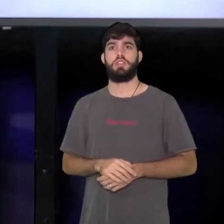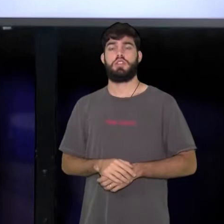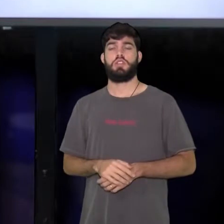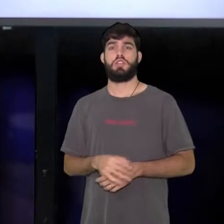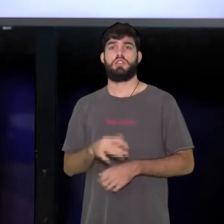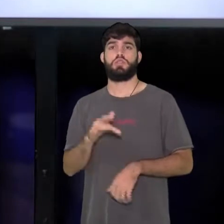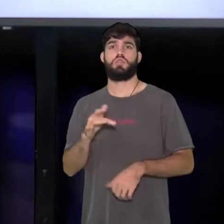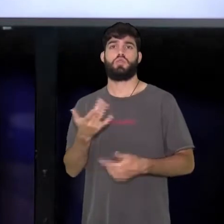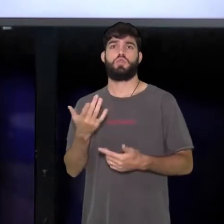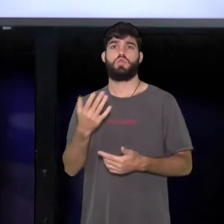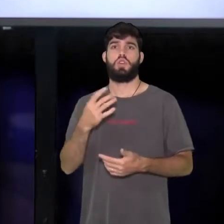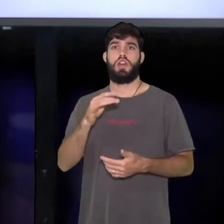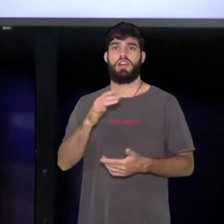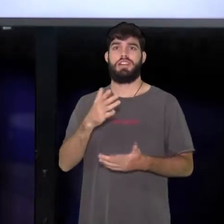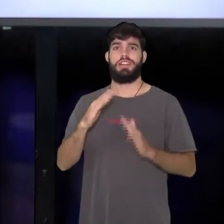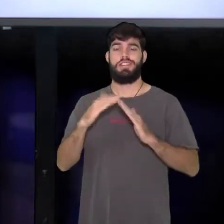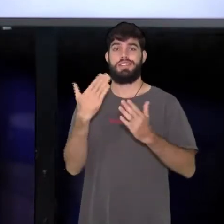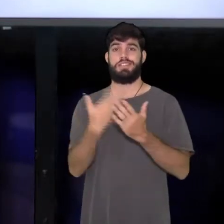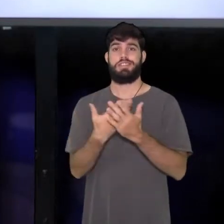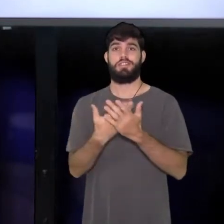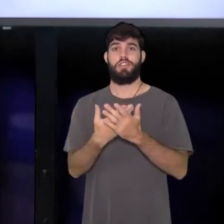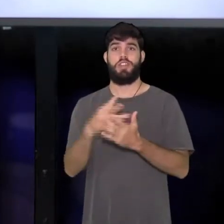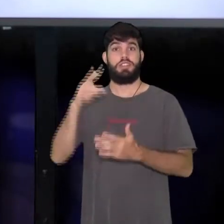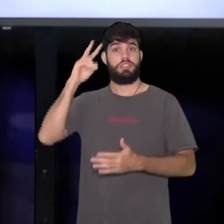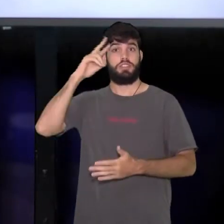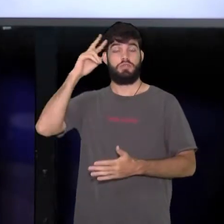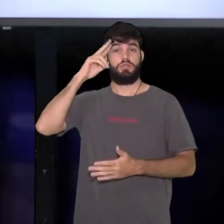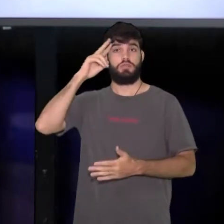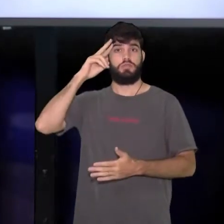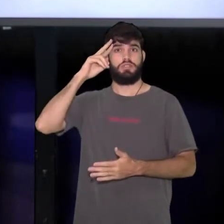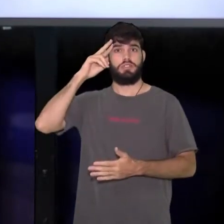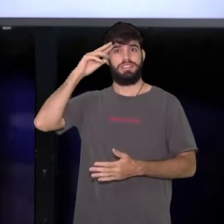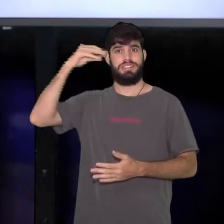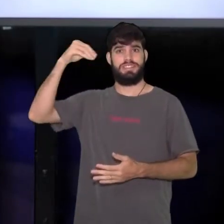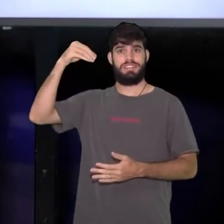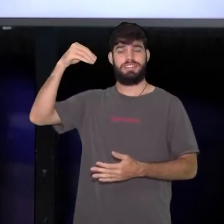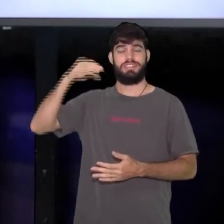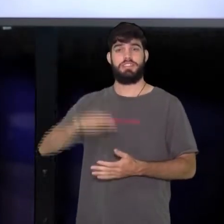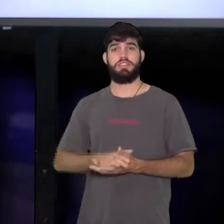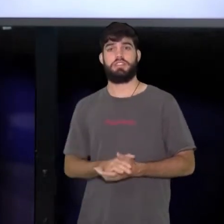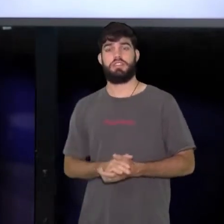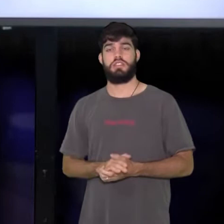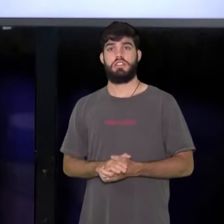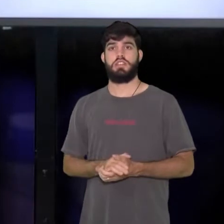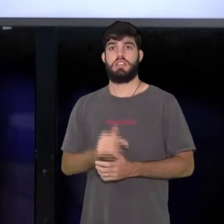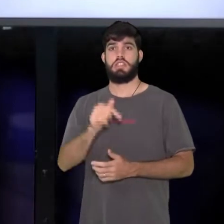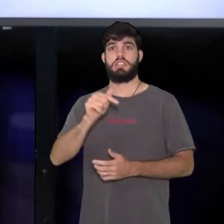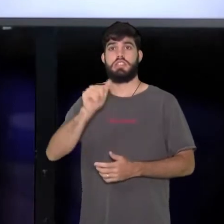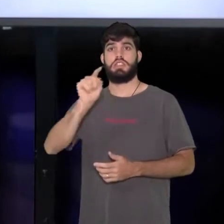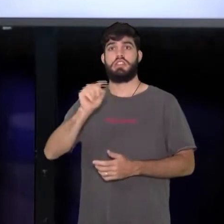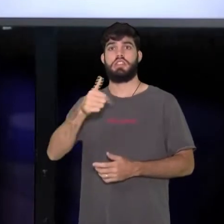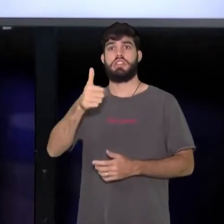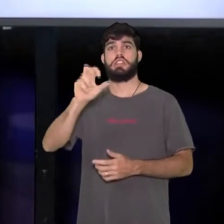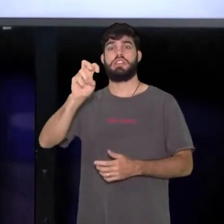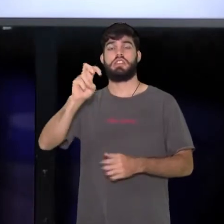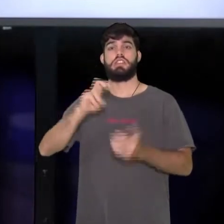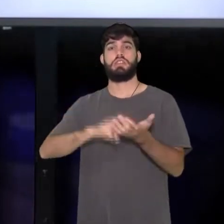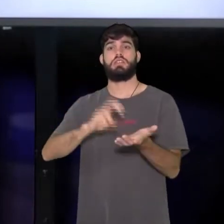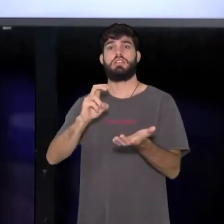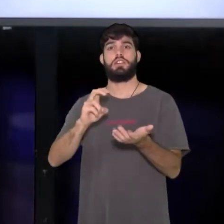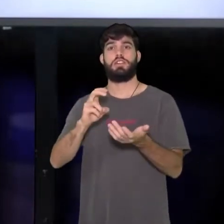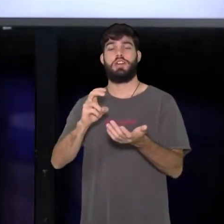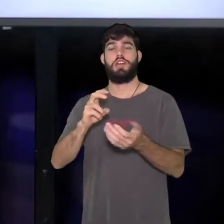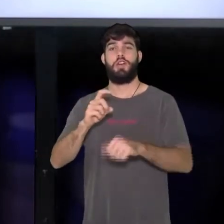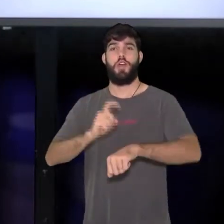uma escola na segunda-feira, às 7h15 da manhã. O que é que ele vai te dizer? Hora